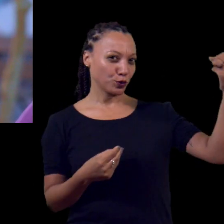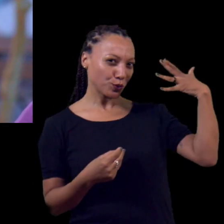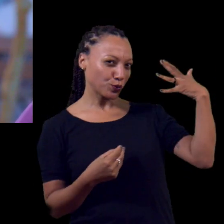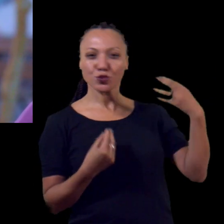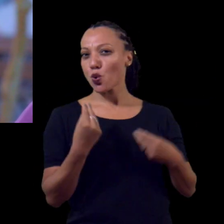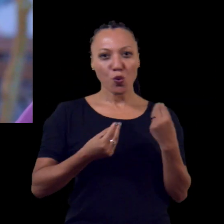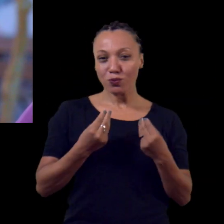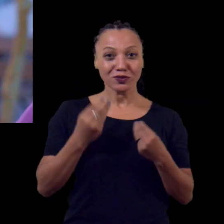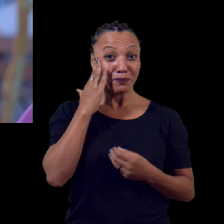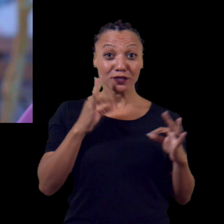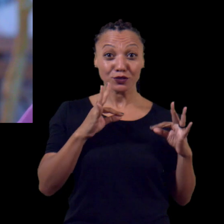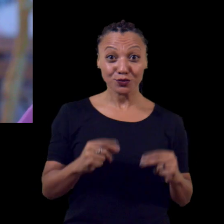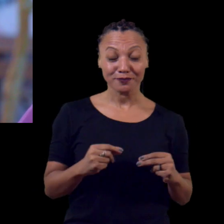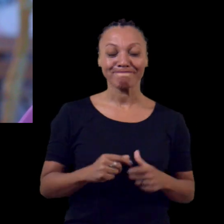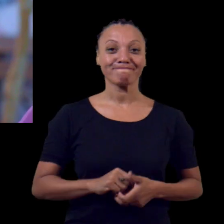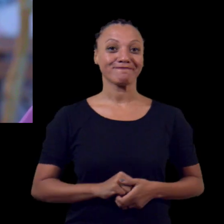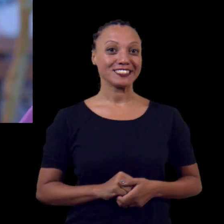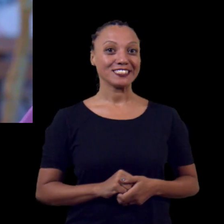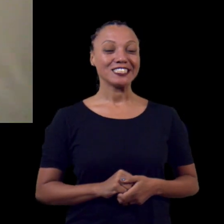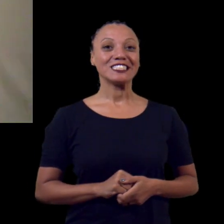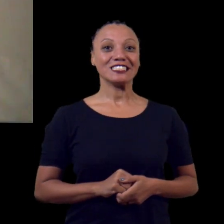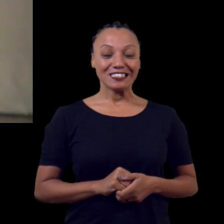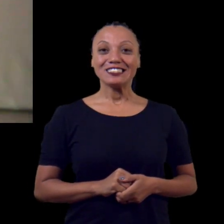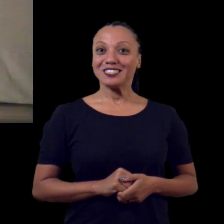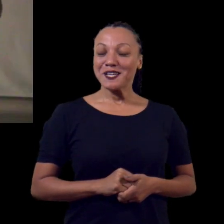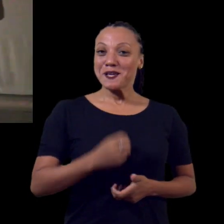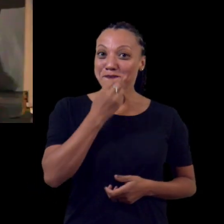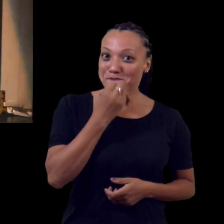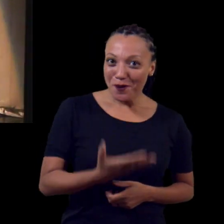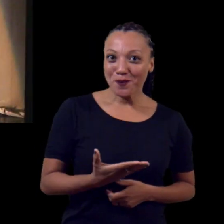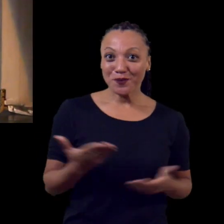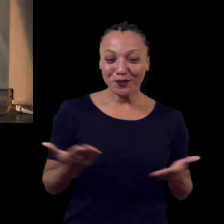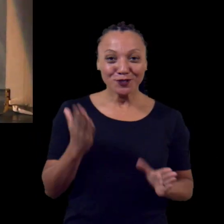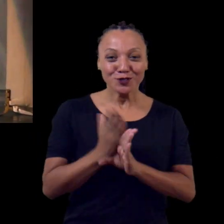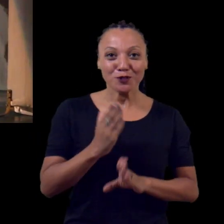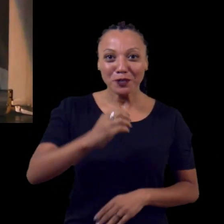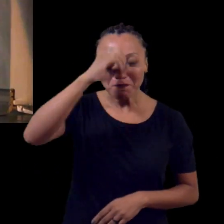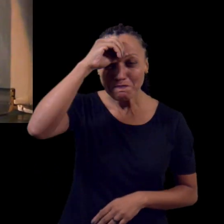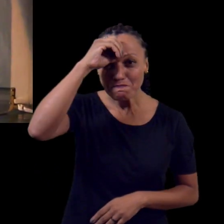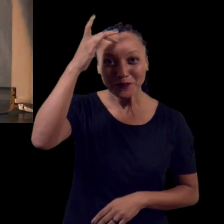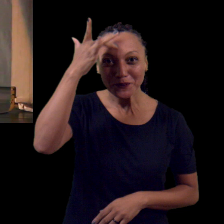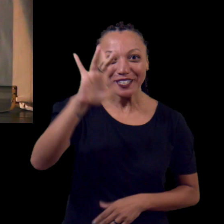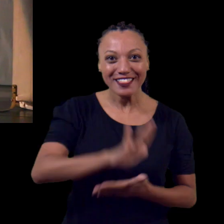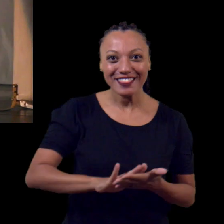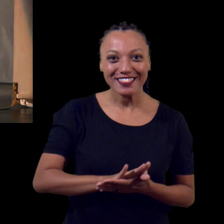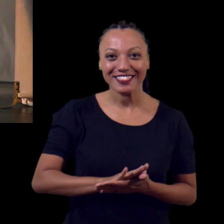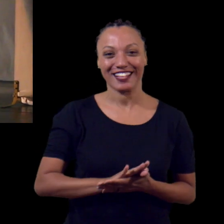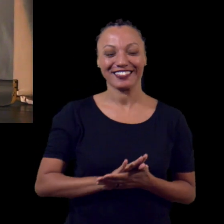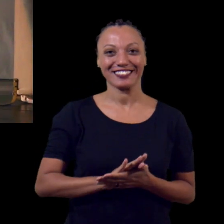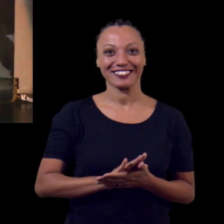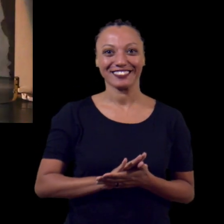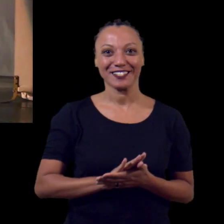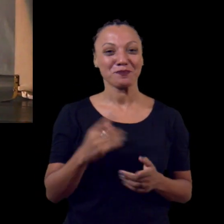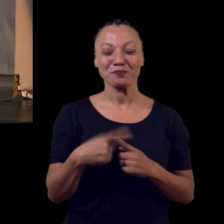como... E é muito bom saber que eu não sei. Saber que é sempre um mergulho